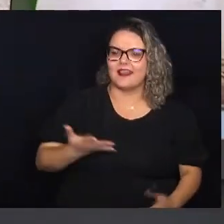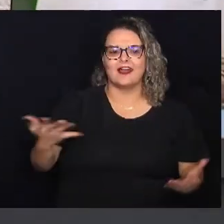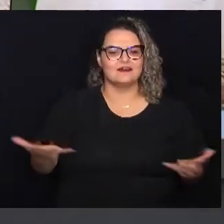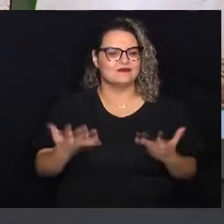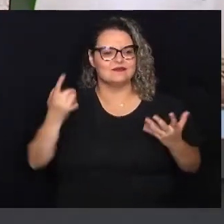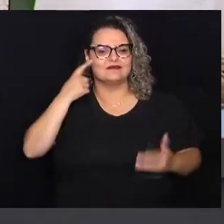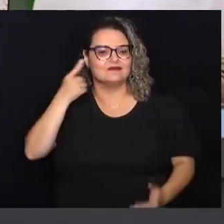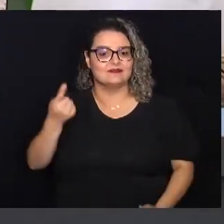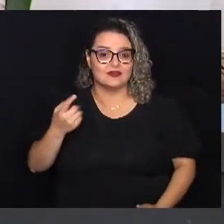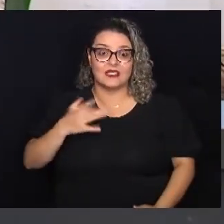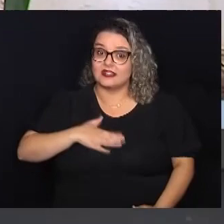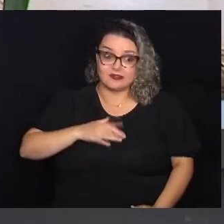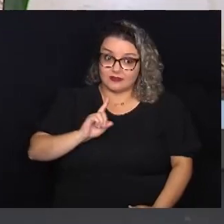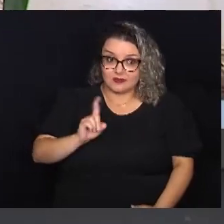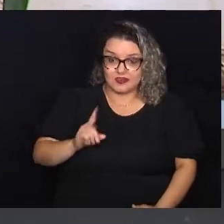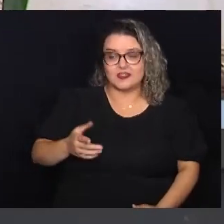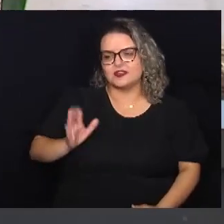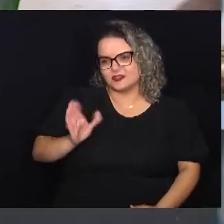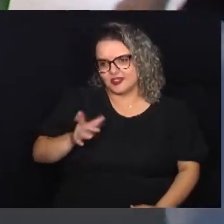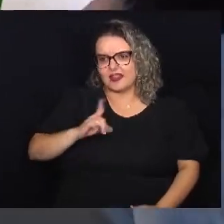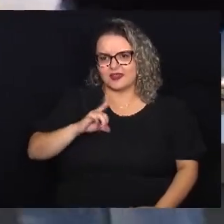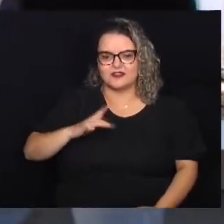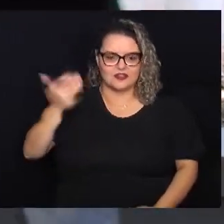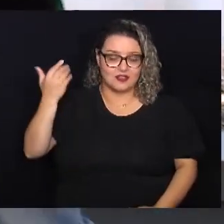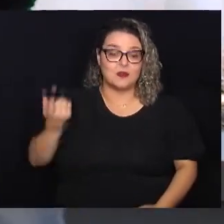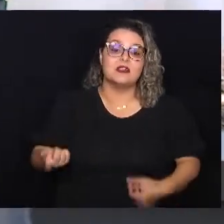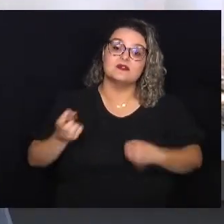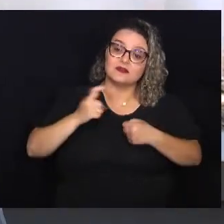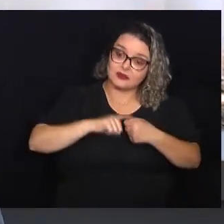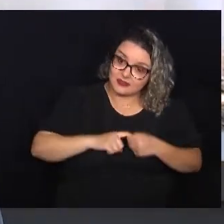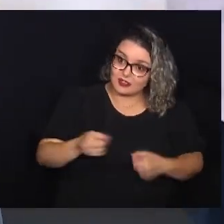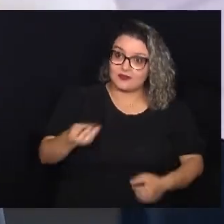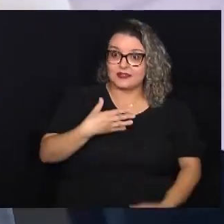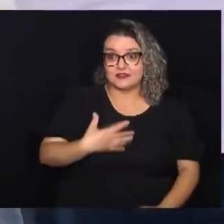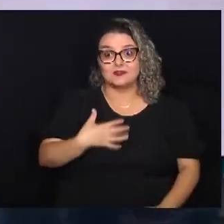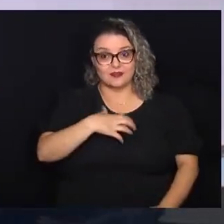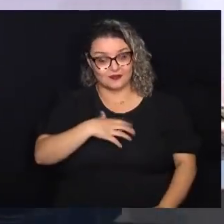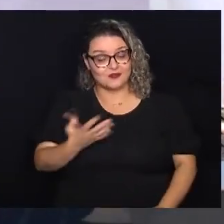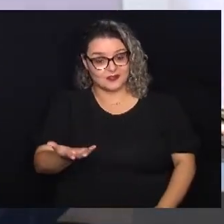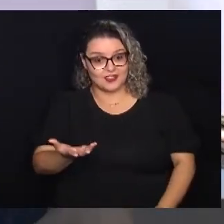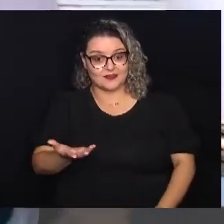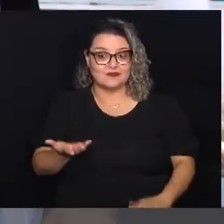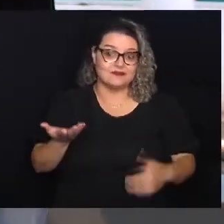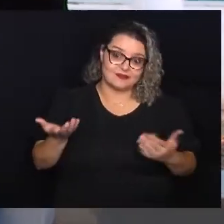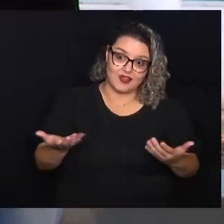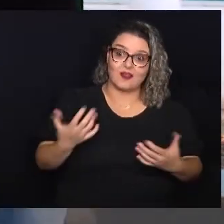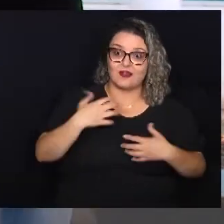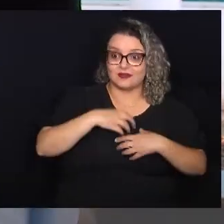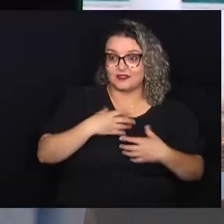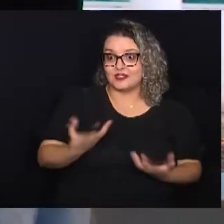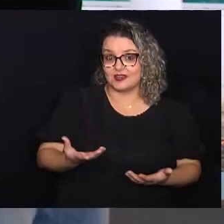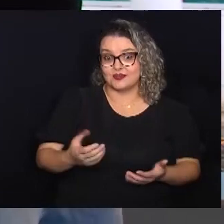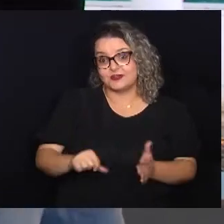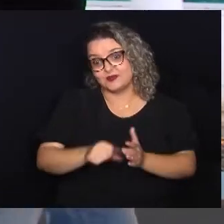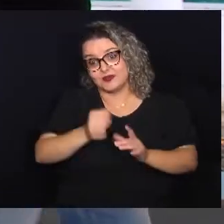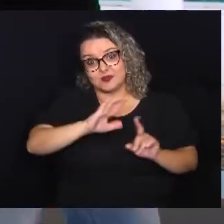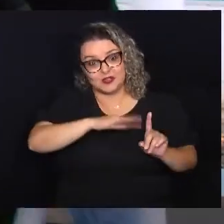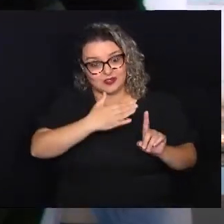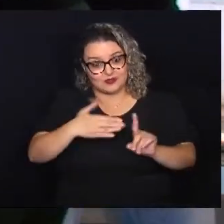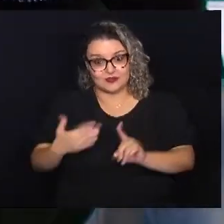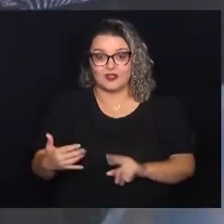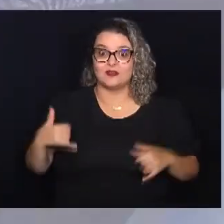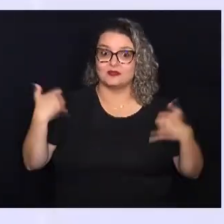essa ideia não é minha, já existia, a gente retomou com esse novo formato, né? Então é uma forma de primeiro homenagear